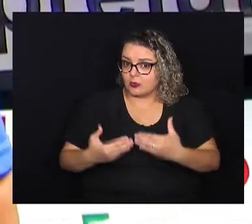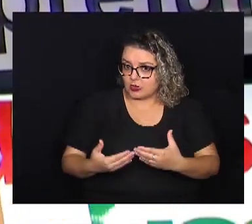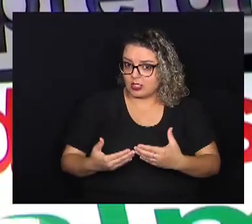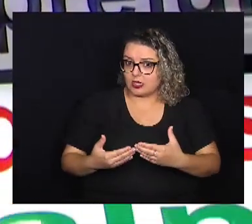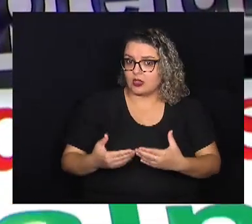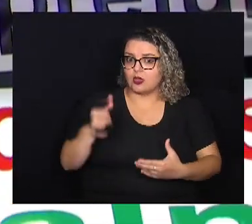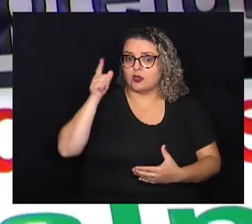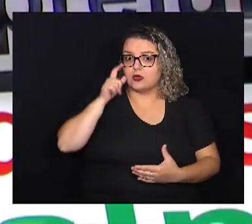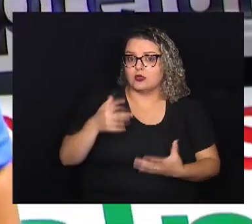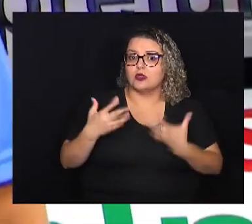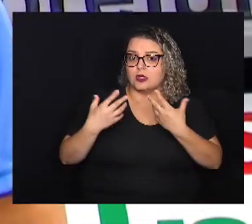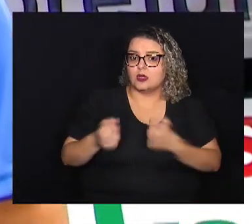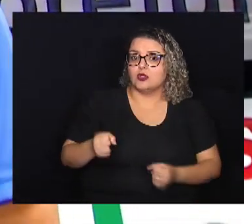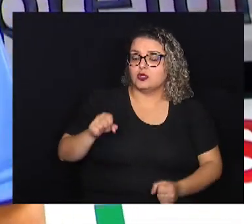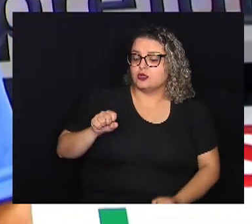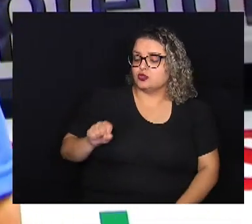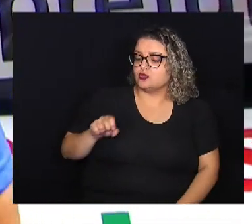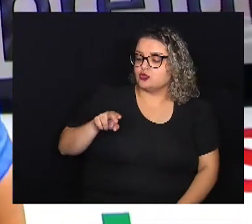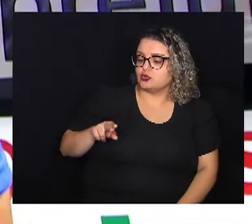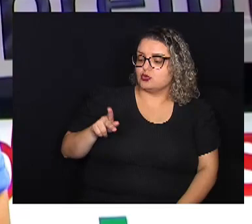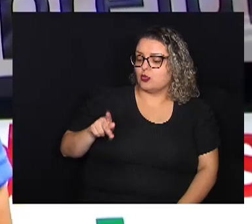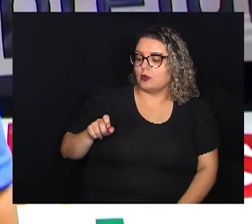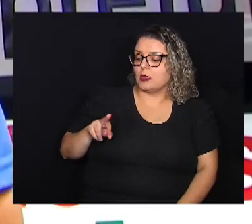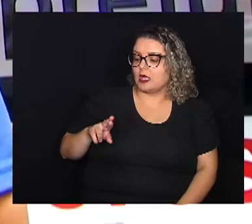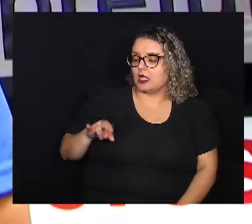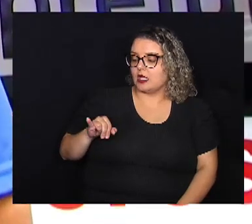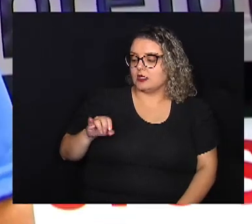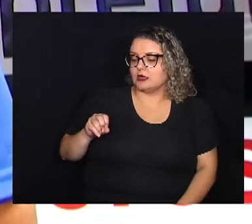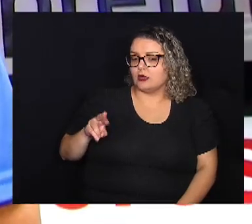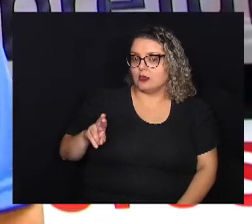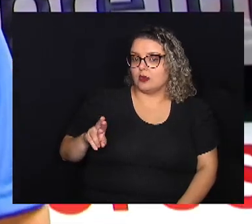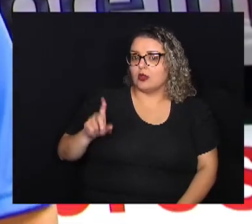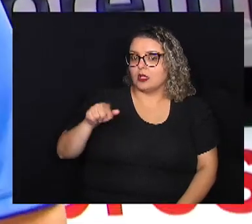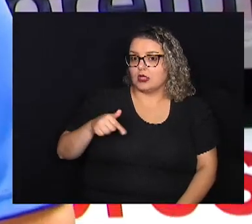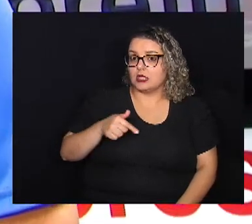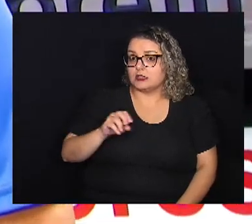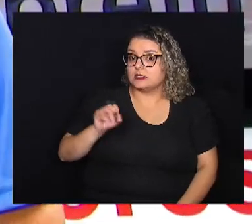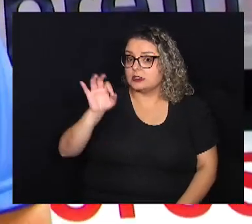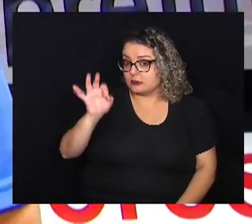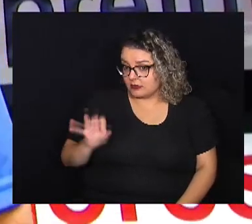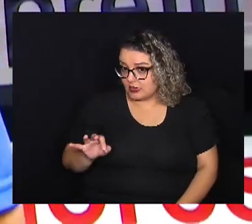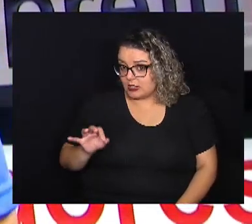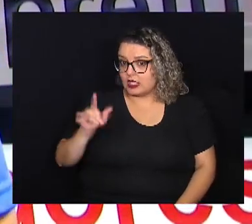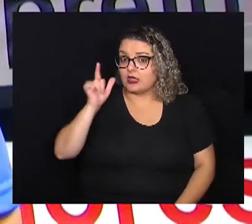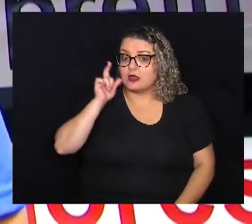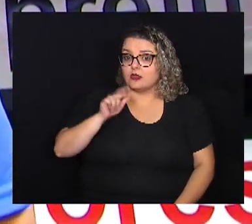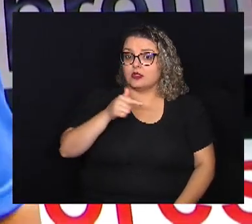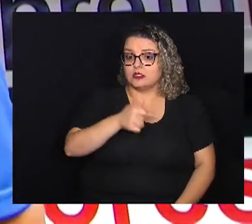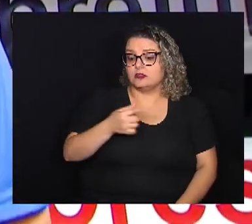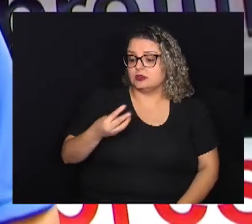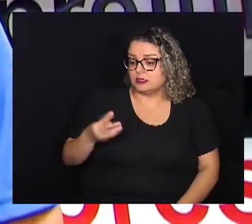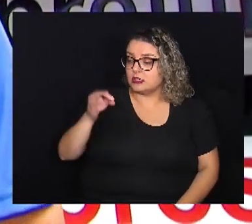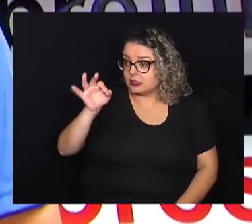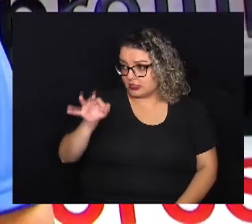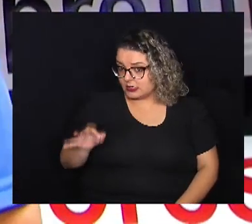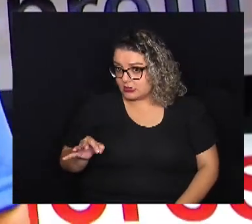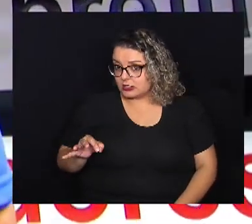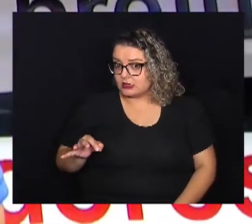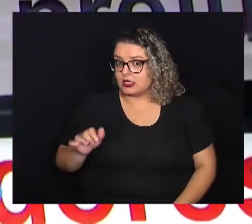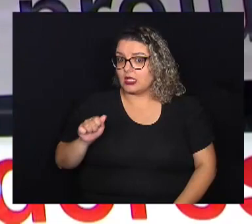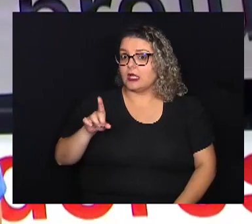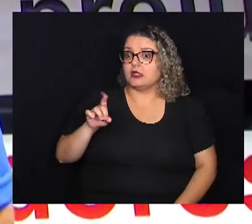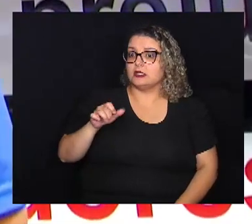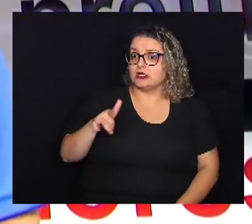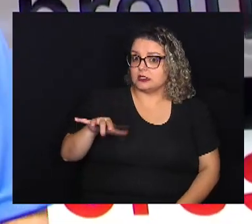adesão superior ao que é permitido, que é 70%. Conseguimos 73% da adesão dos